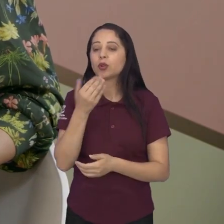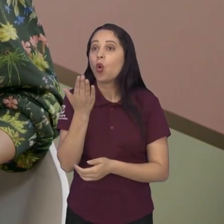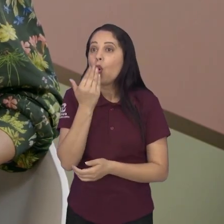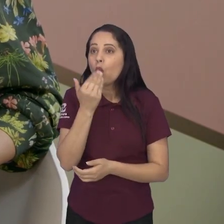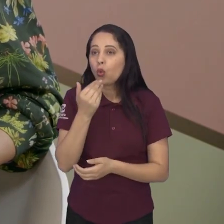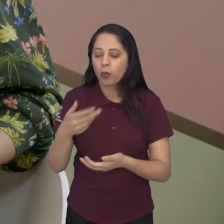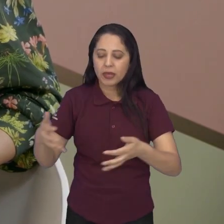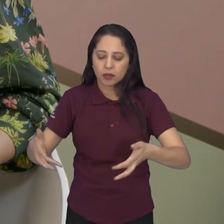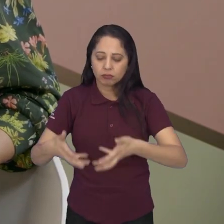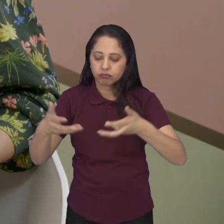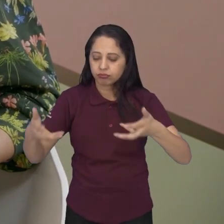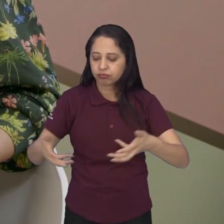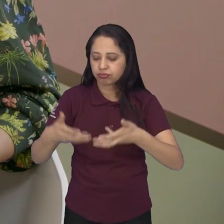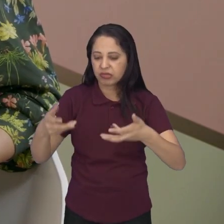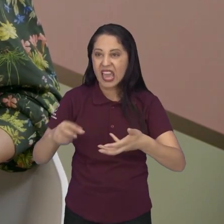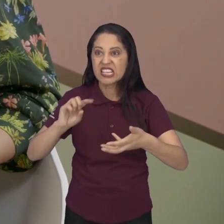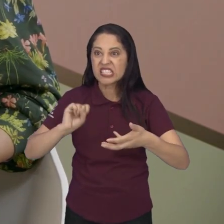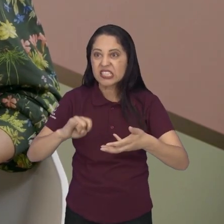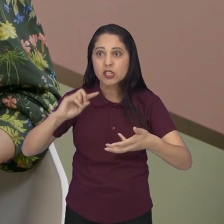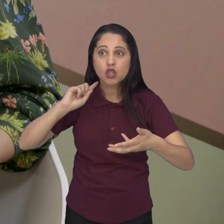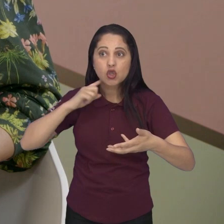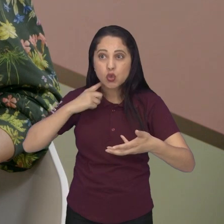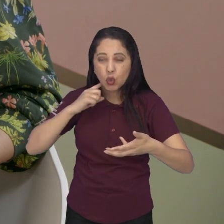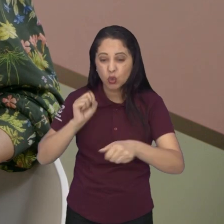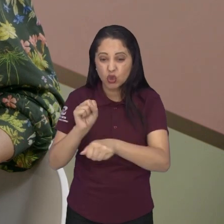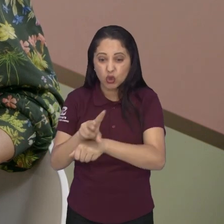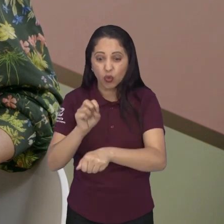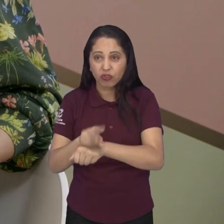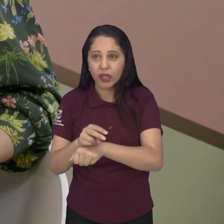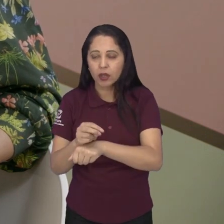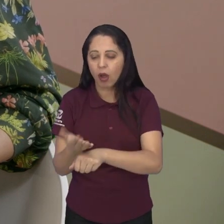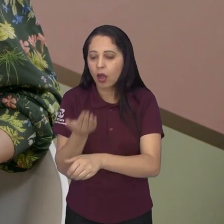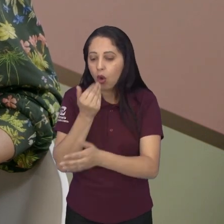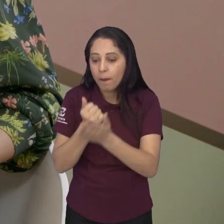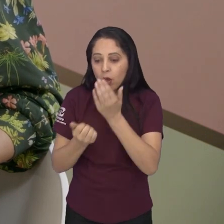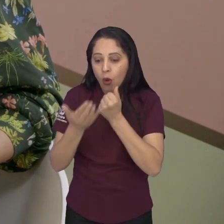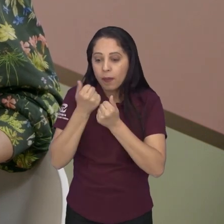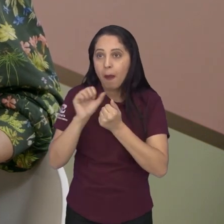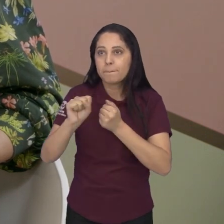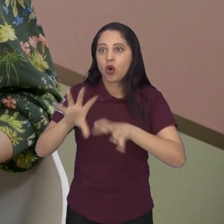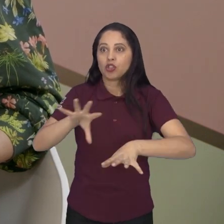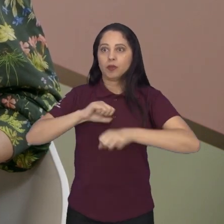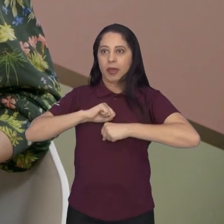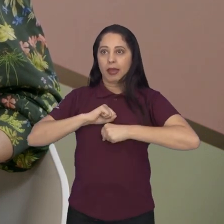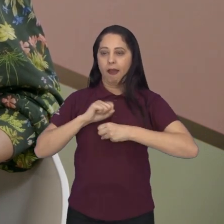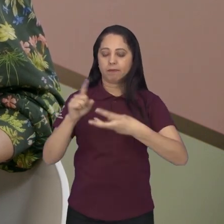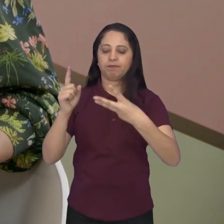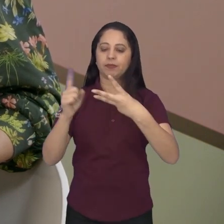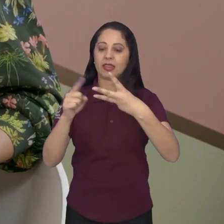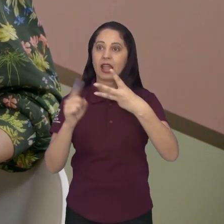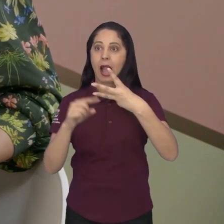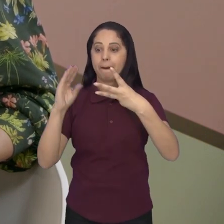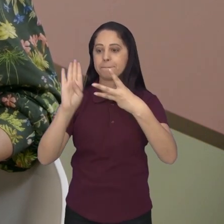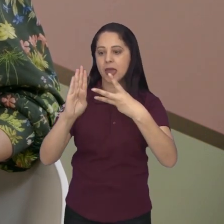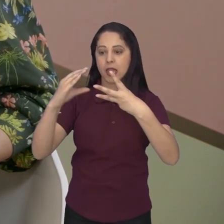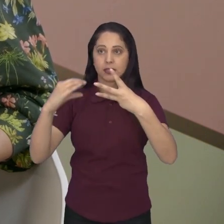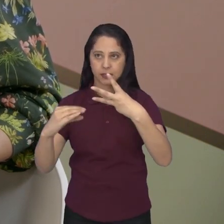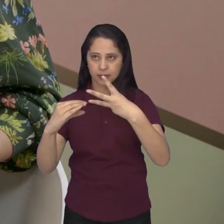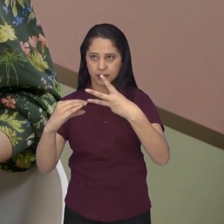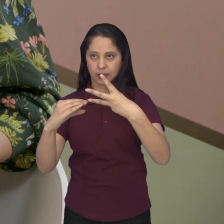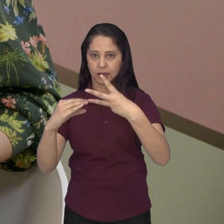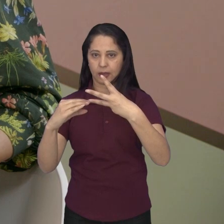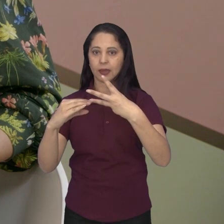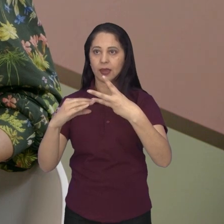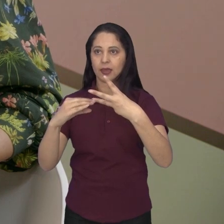alimento contaminado pode propagar a infecção pela hepatite A. A hepatite B e a hepatite